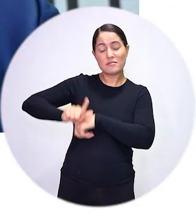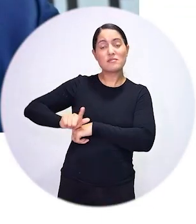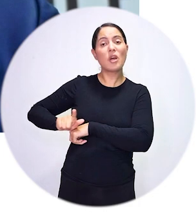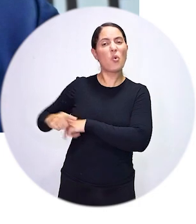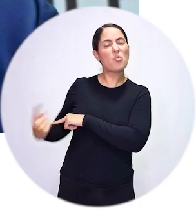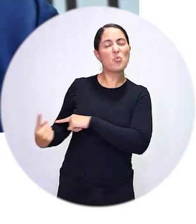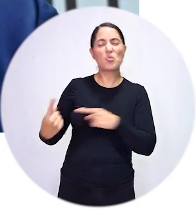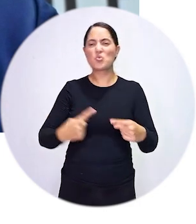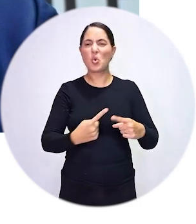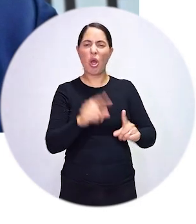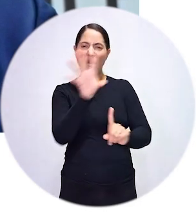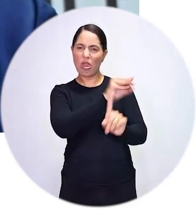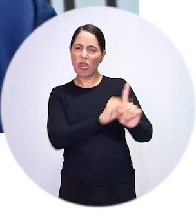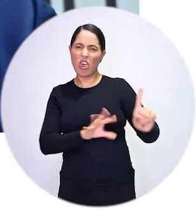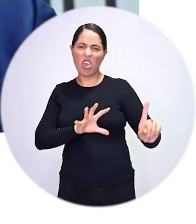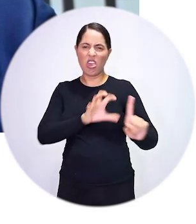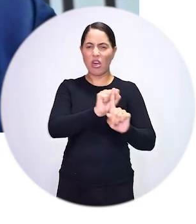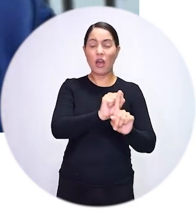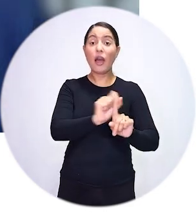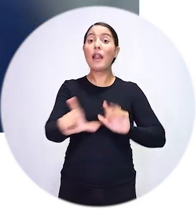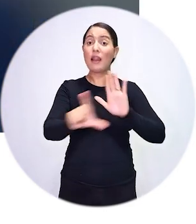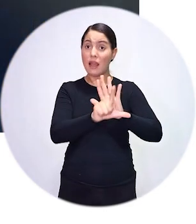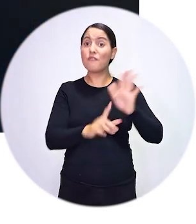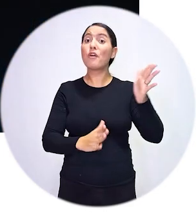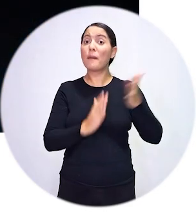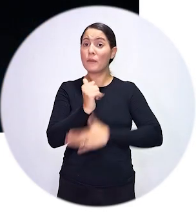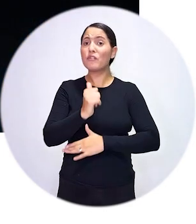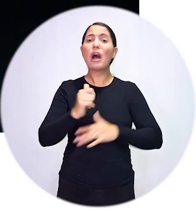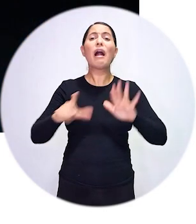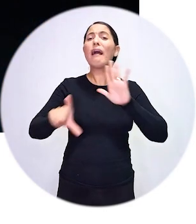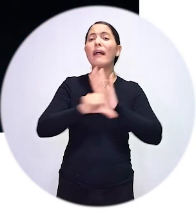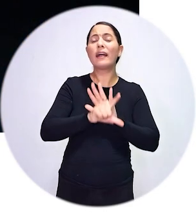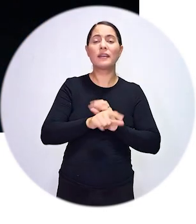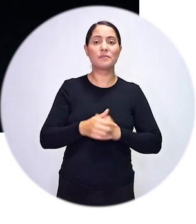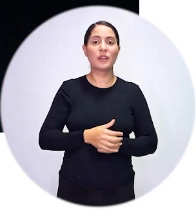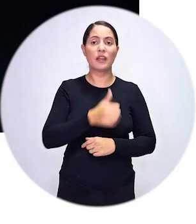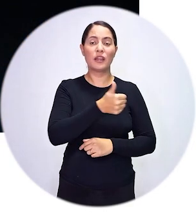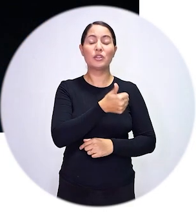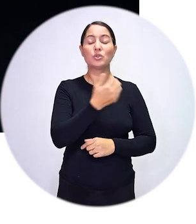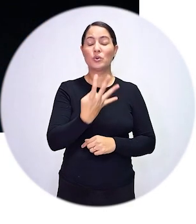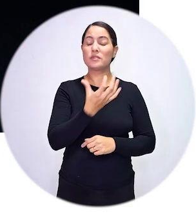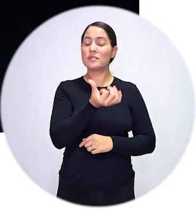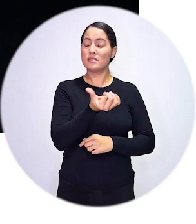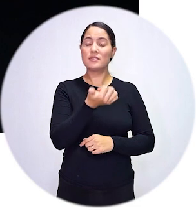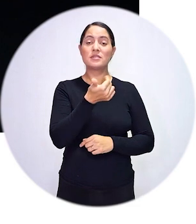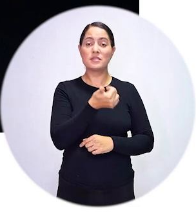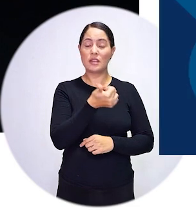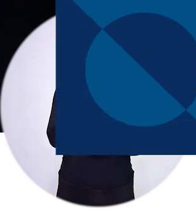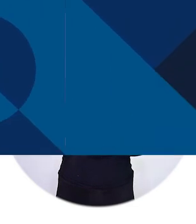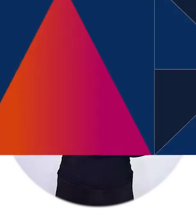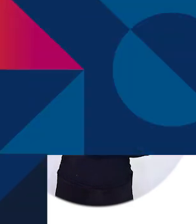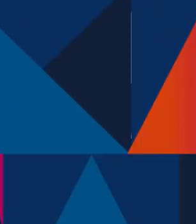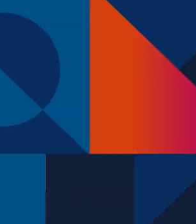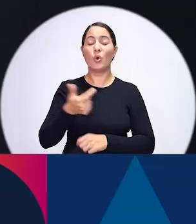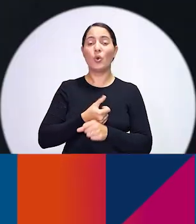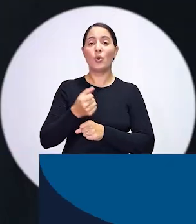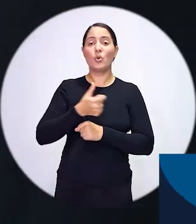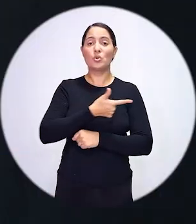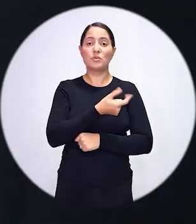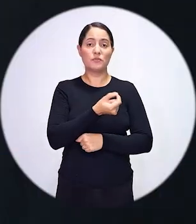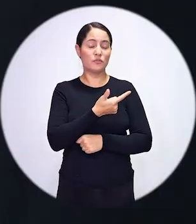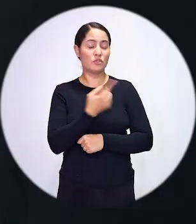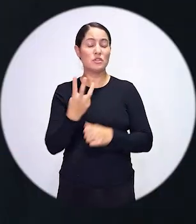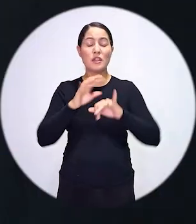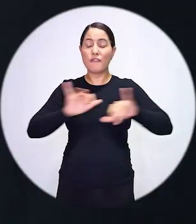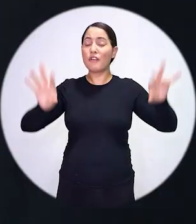advogadas, aprovamos também nessa gestão a Lei contra o Assédio e Discriminação, ministra Vera, que é a Lei 14.612 de